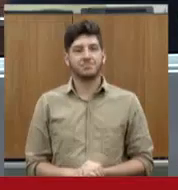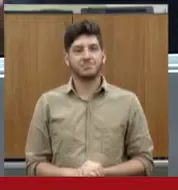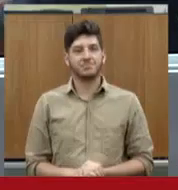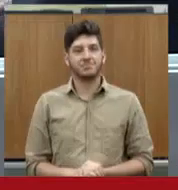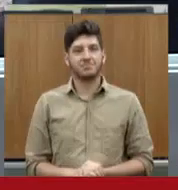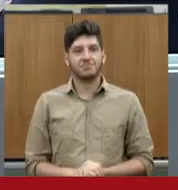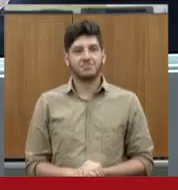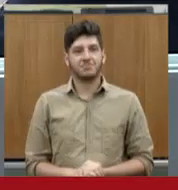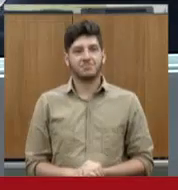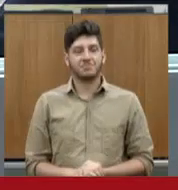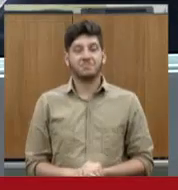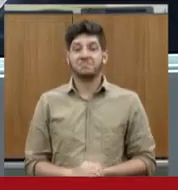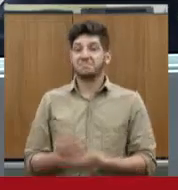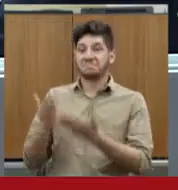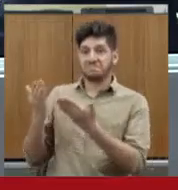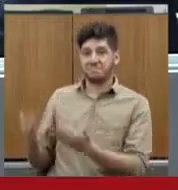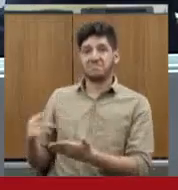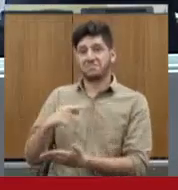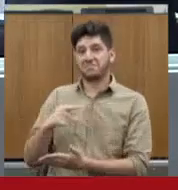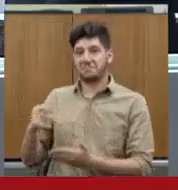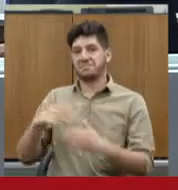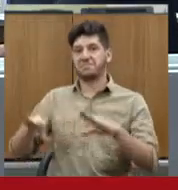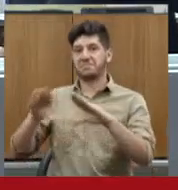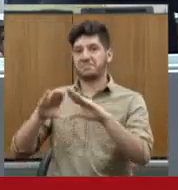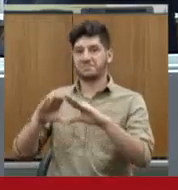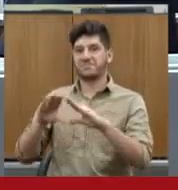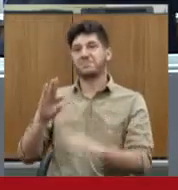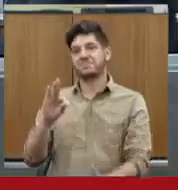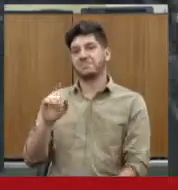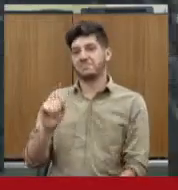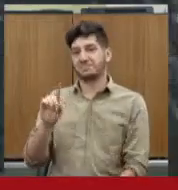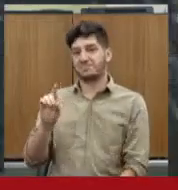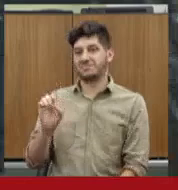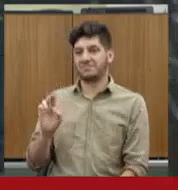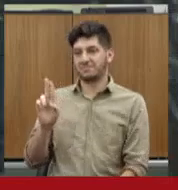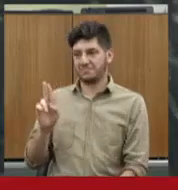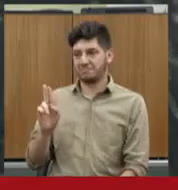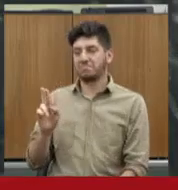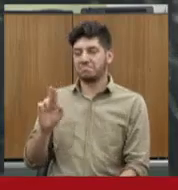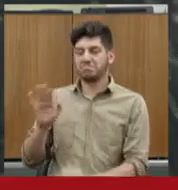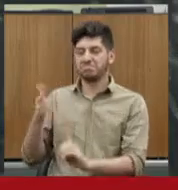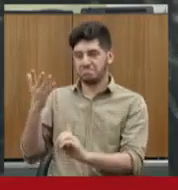senhor presidente da Assembleia, deputado Tadeu Martins Leite,